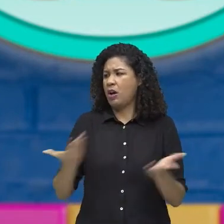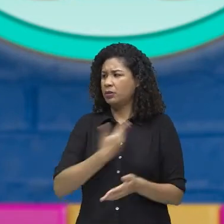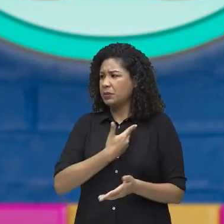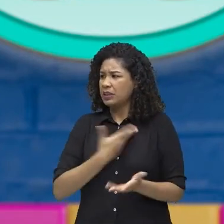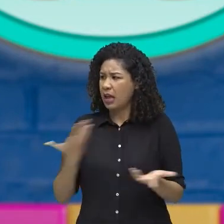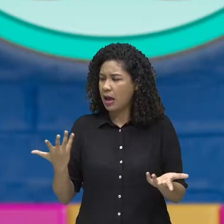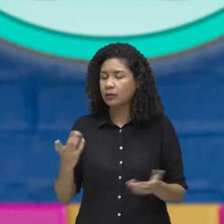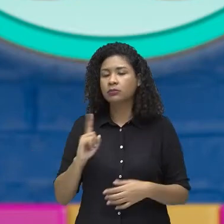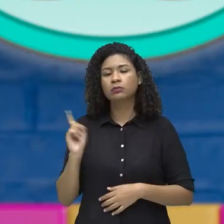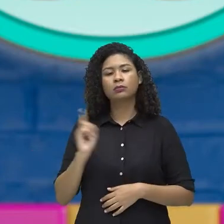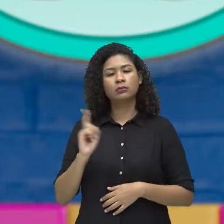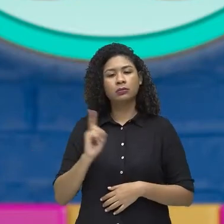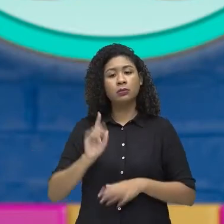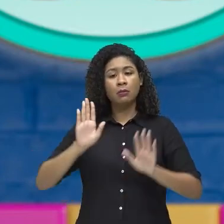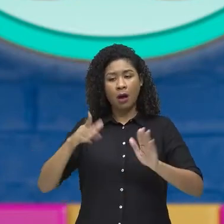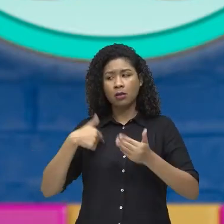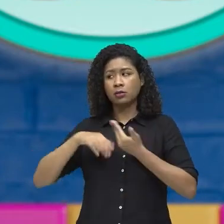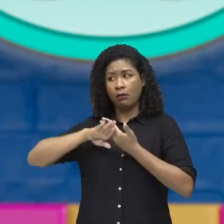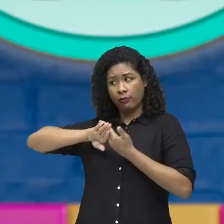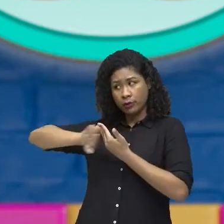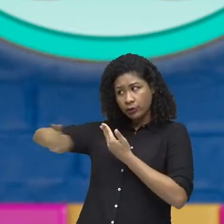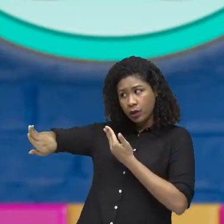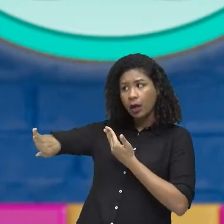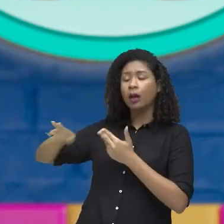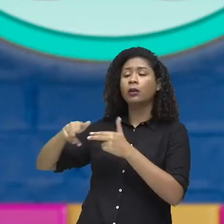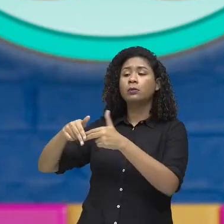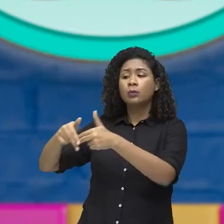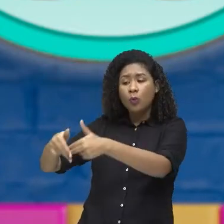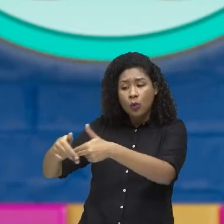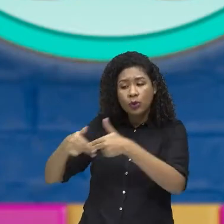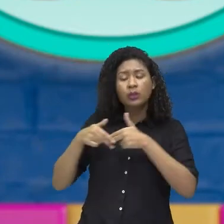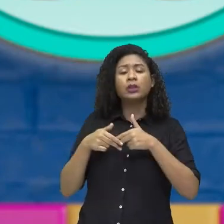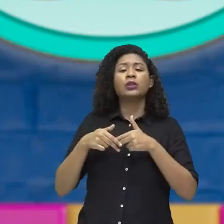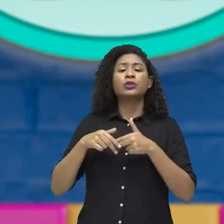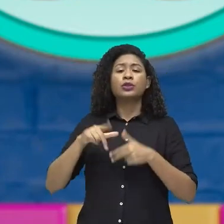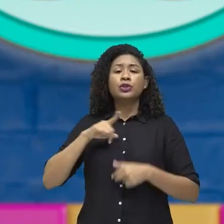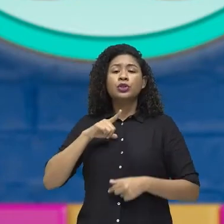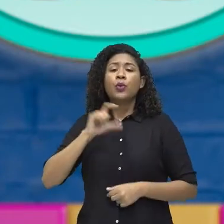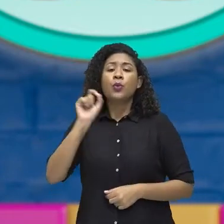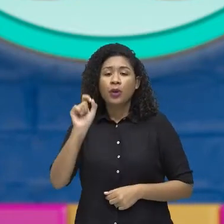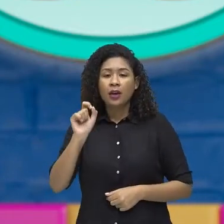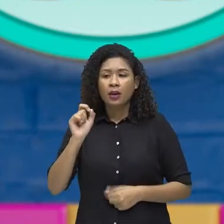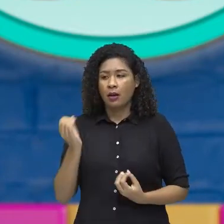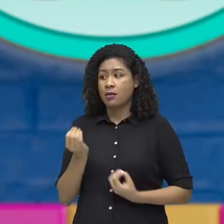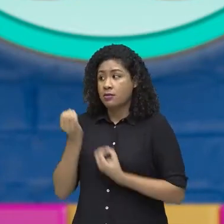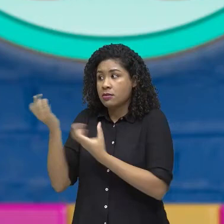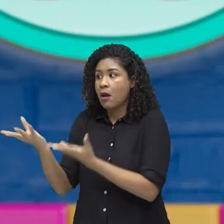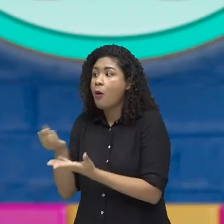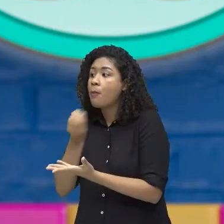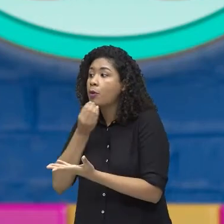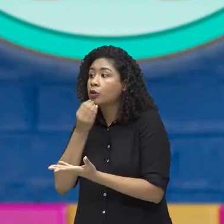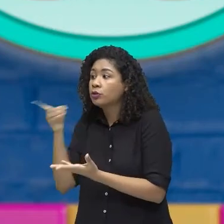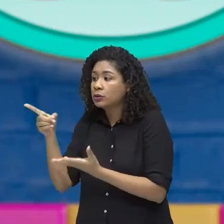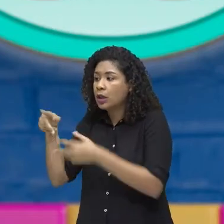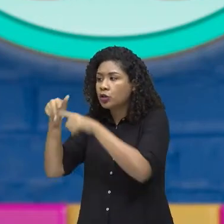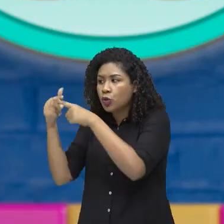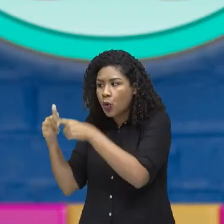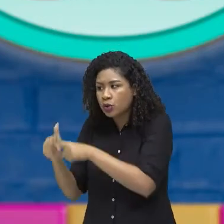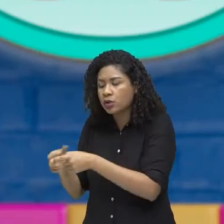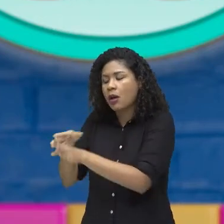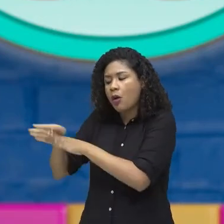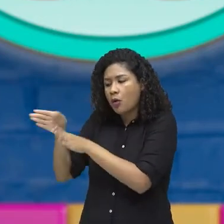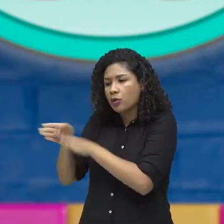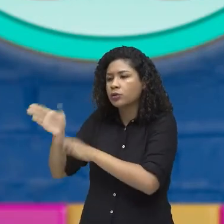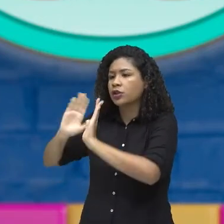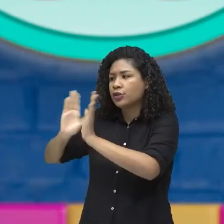mas se eu fiz algum processo de me afastar foi porque antes desse processo de se afastar, eu dei a oportunidade da pessoa corrigir aquilo que me incomodava, assim como